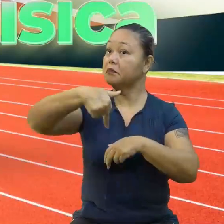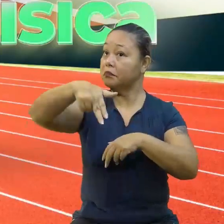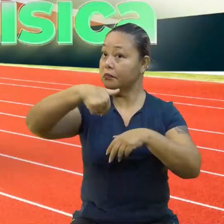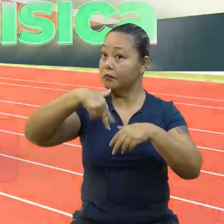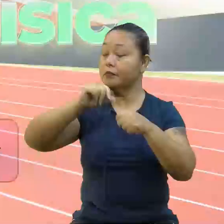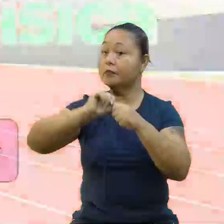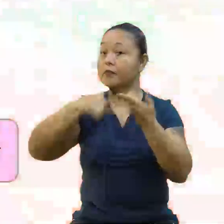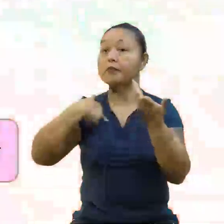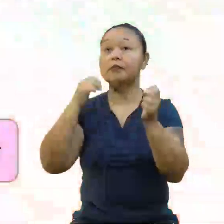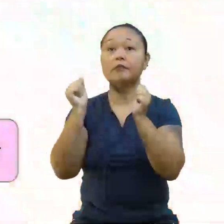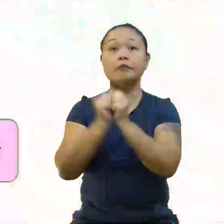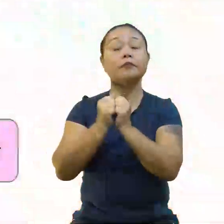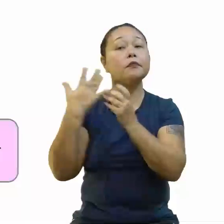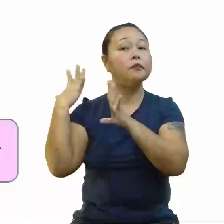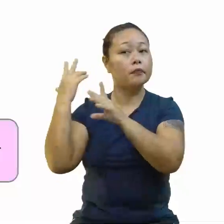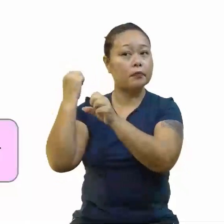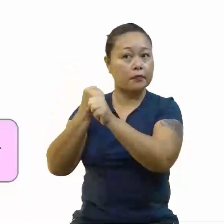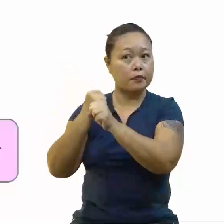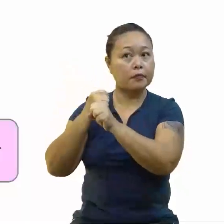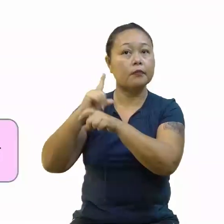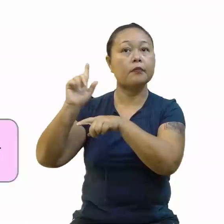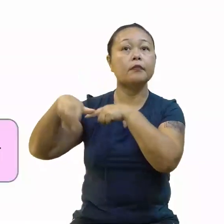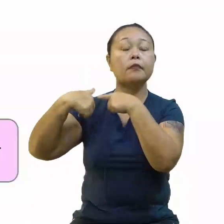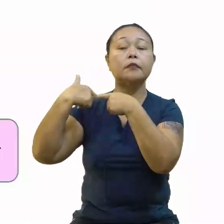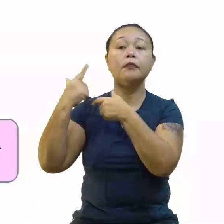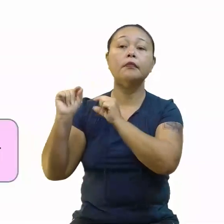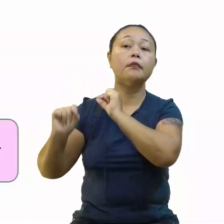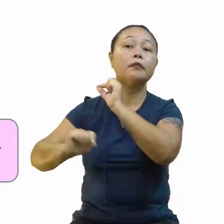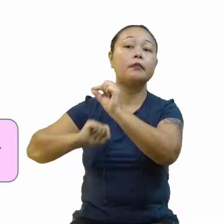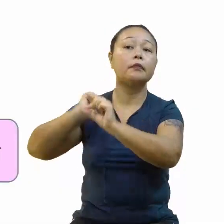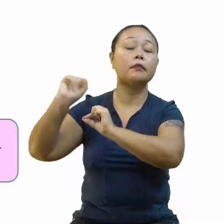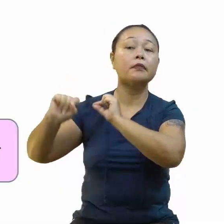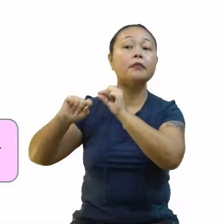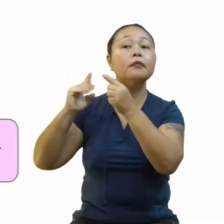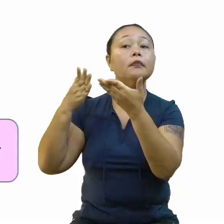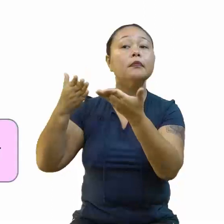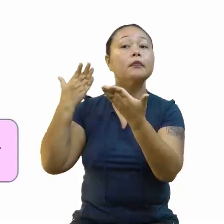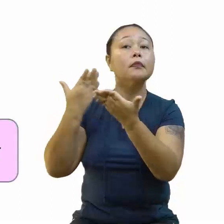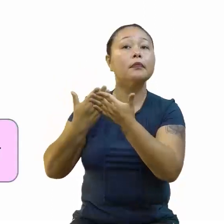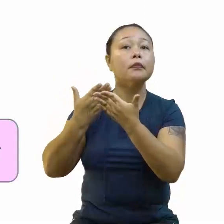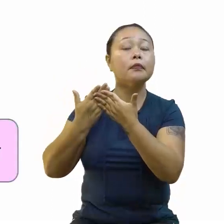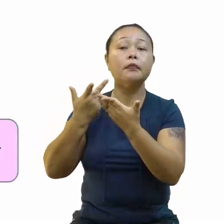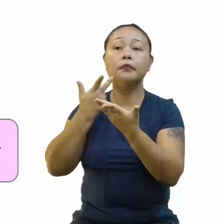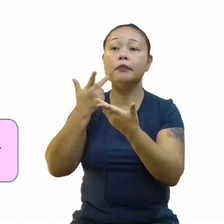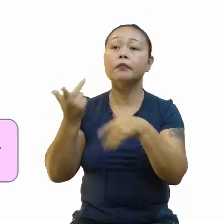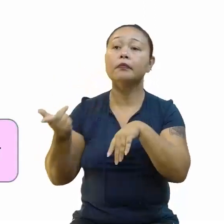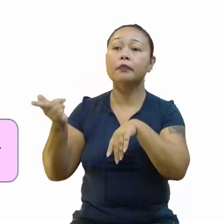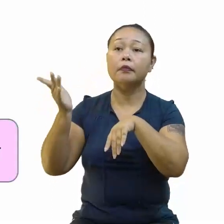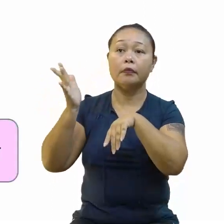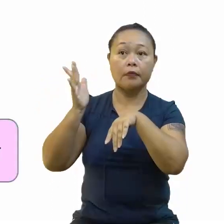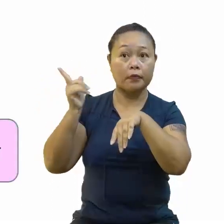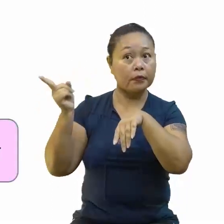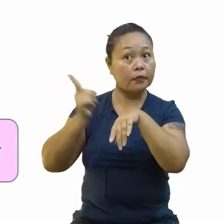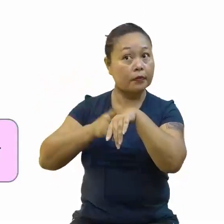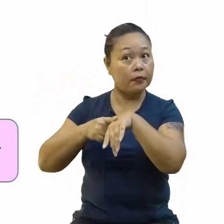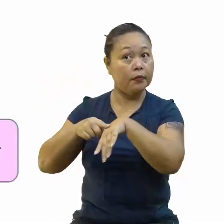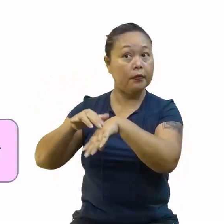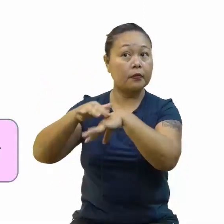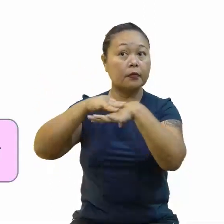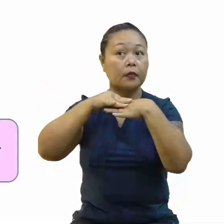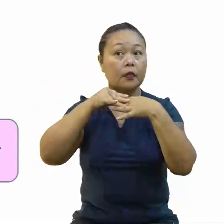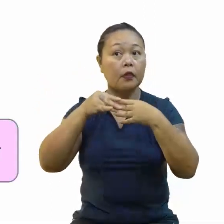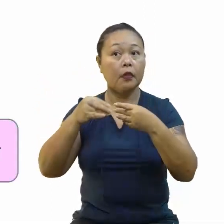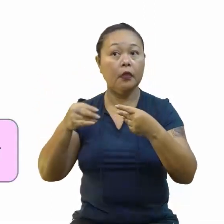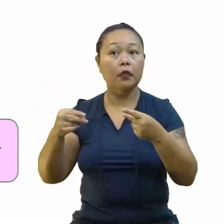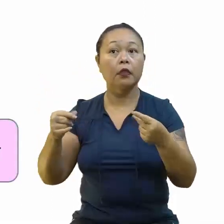revisão? Acompanha comigo aí. Nós vimos sobre o que nessa aula, né? Nós falamos sobre doenças crônico-degenerativas,